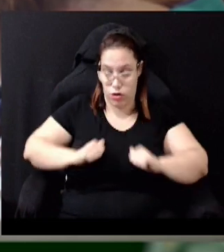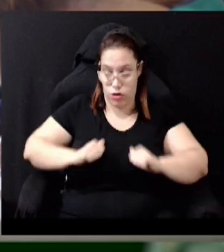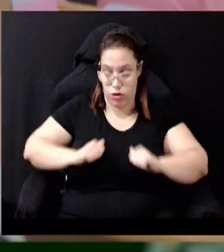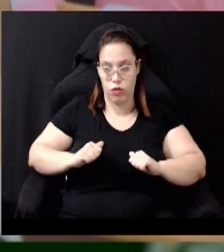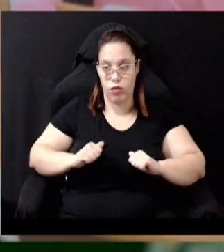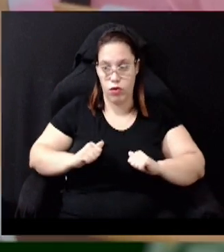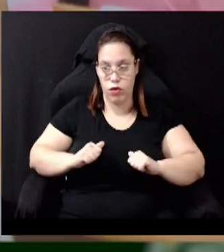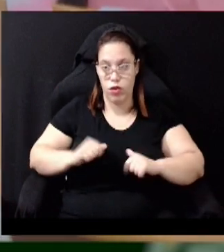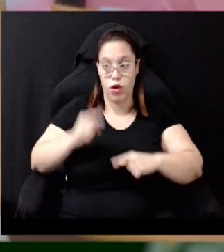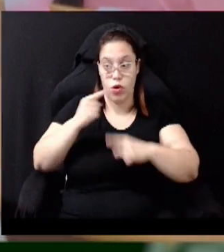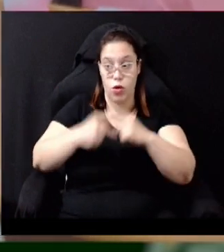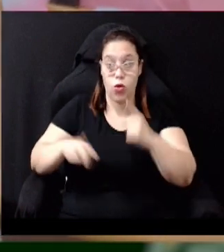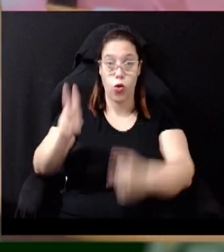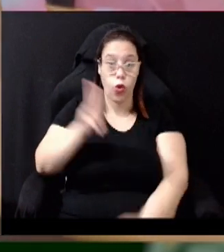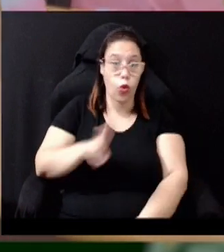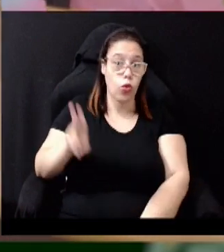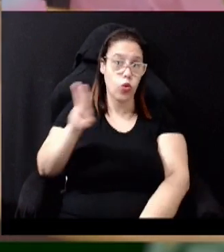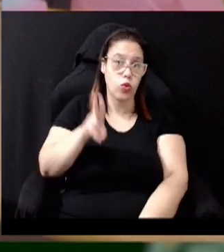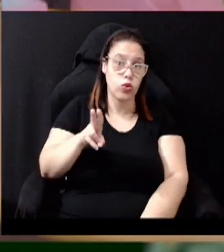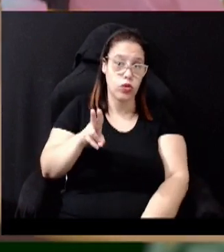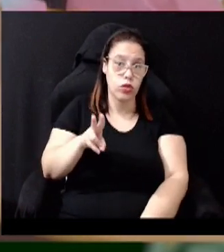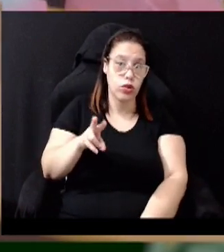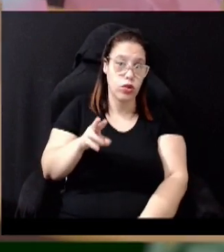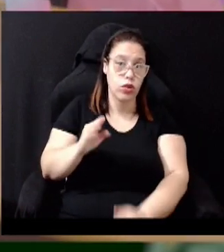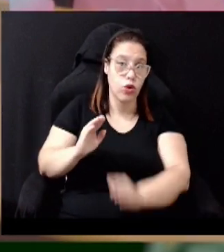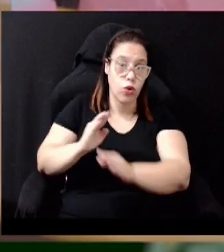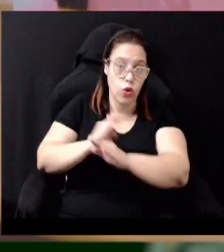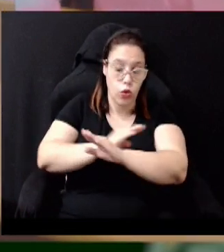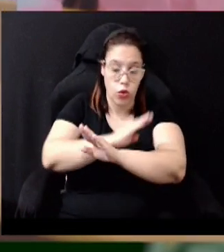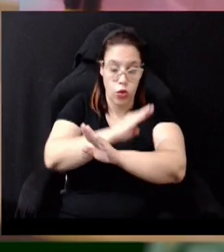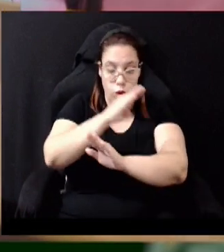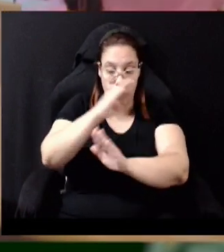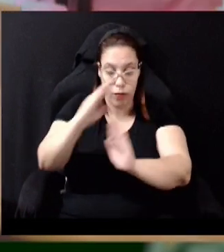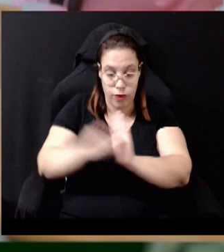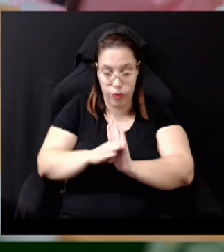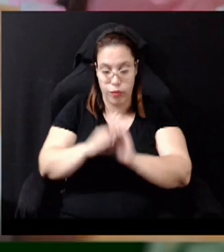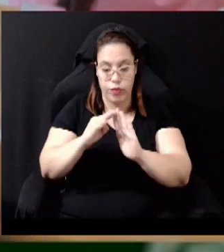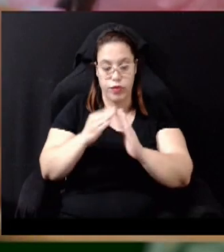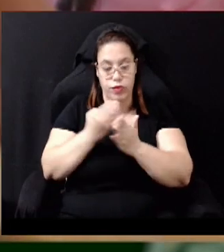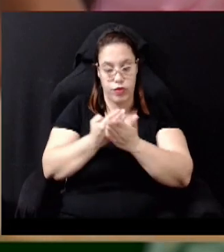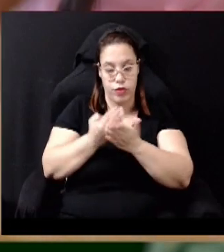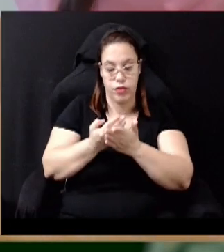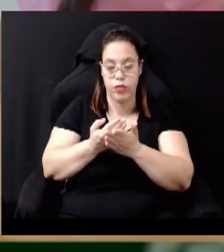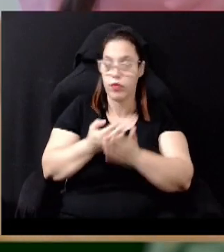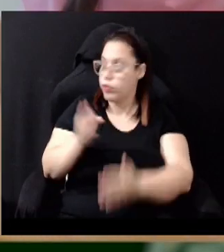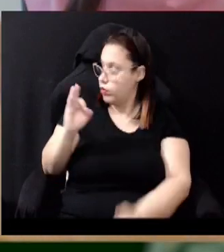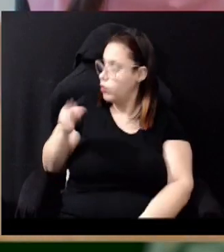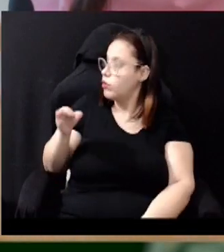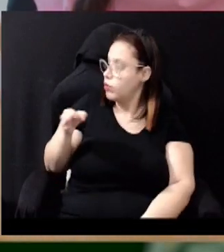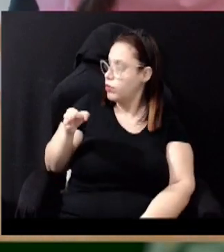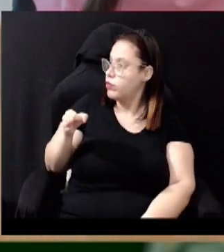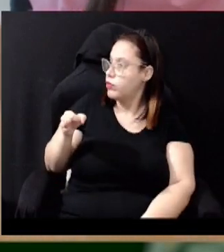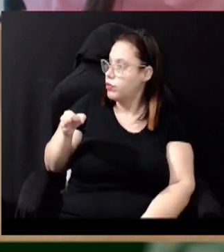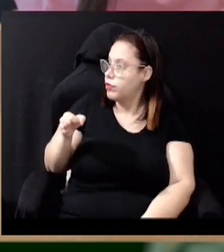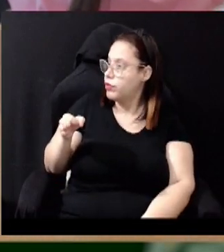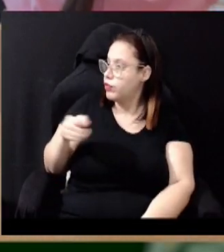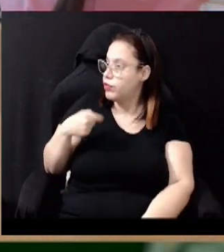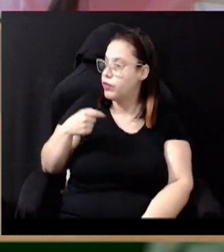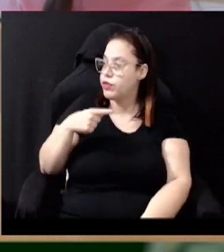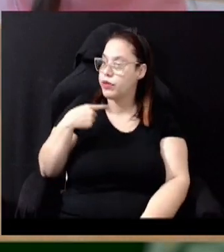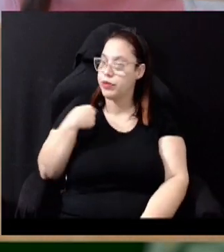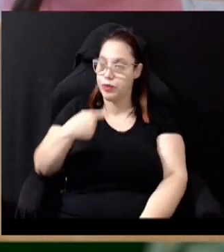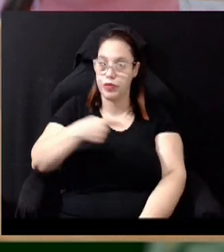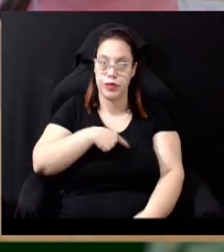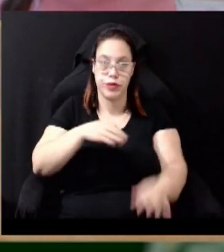o uso do equipamento durante o ambiente, o tempo que ele esteja dentro da escola. Então que a família nos ajude nessa